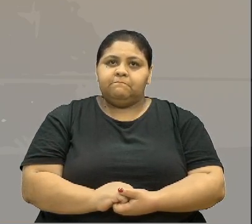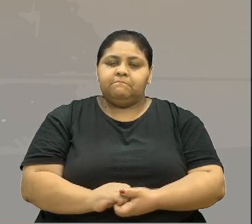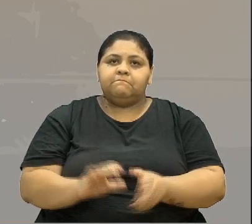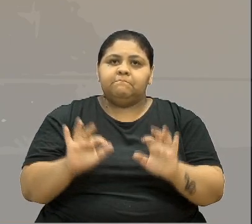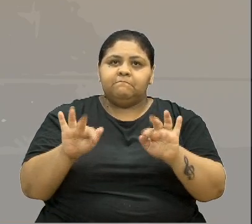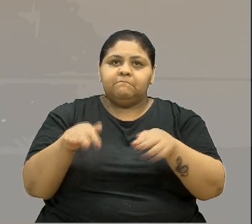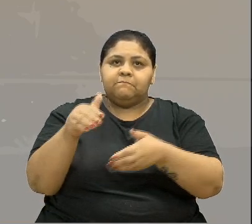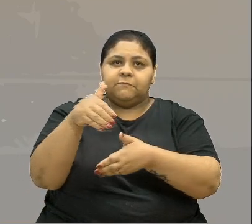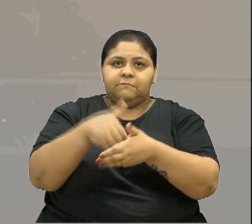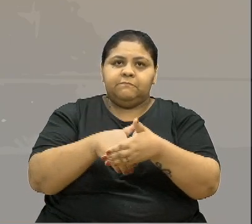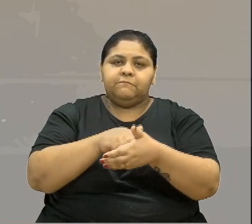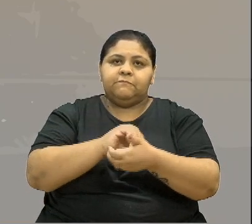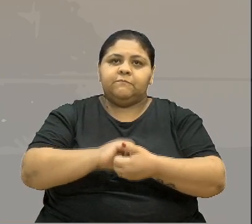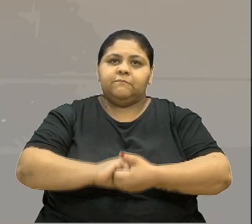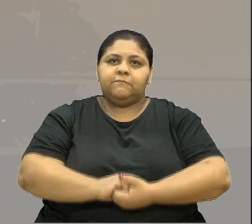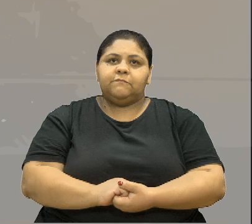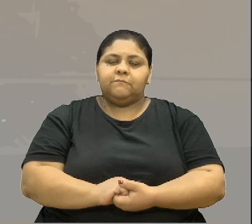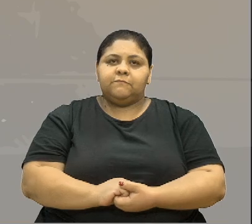Encerrada a